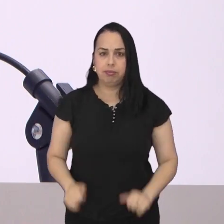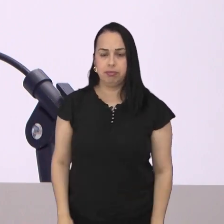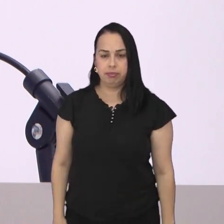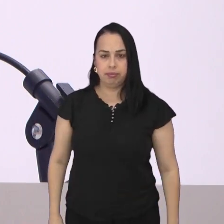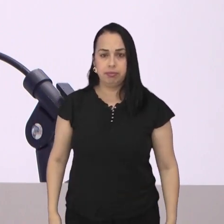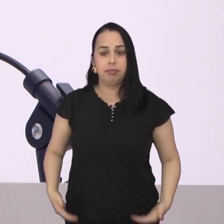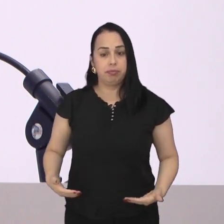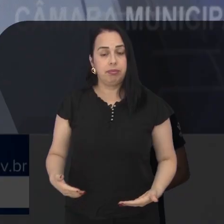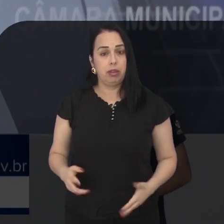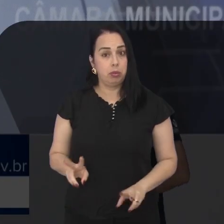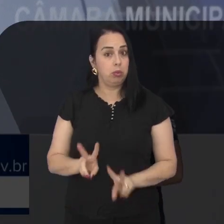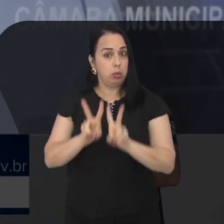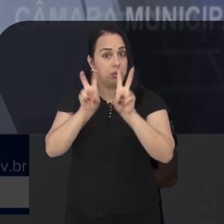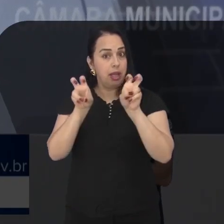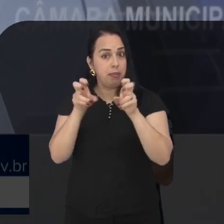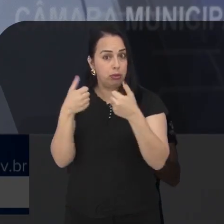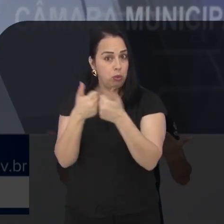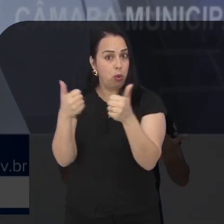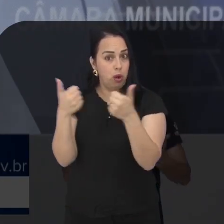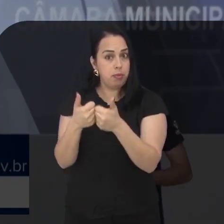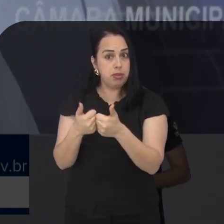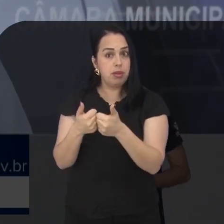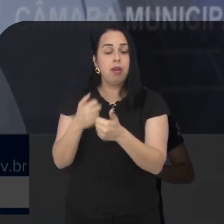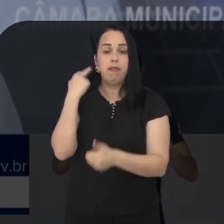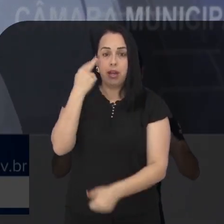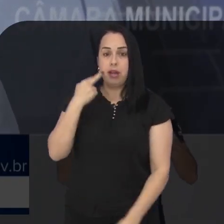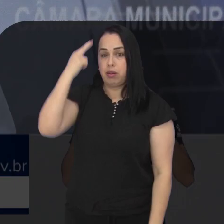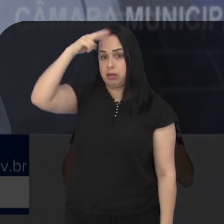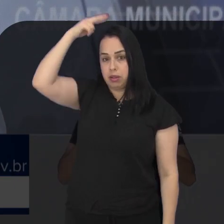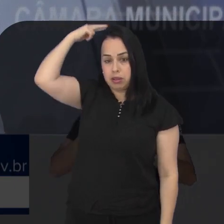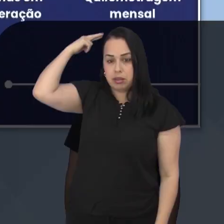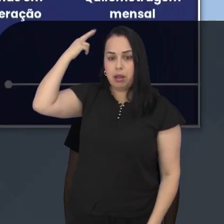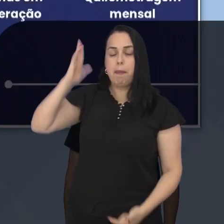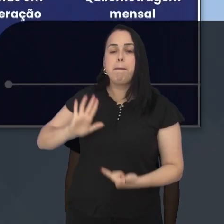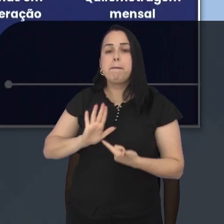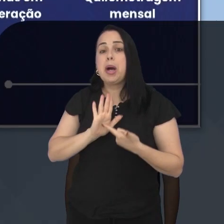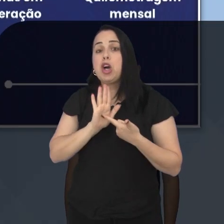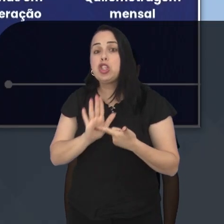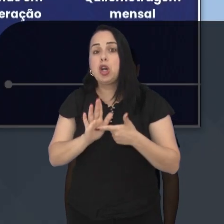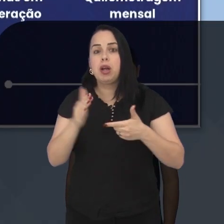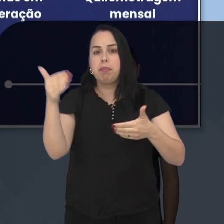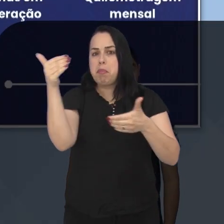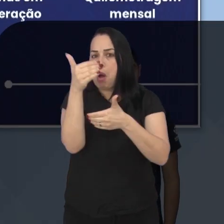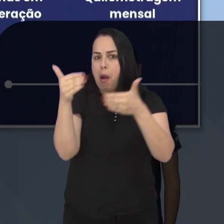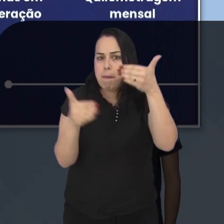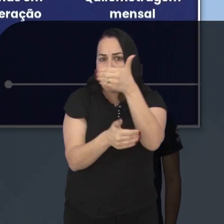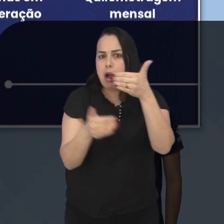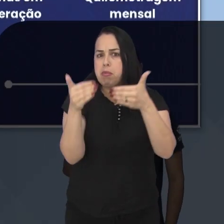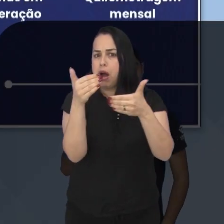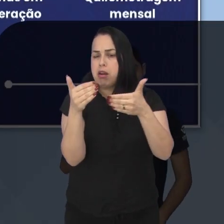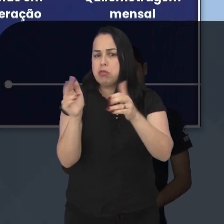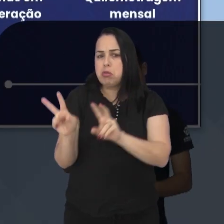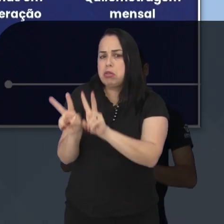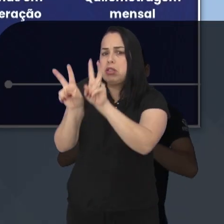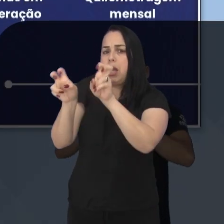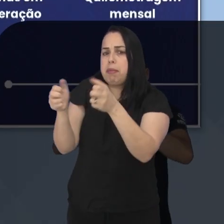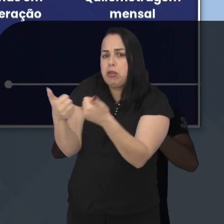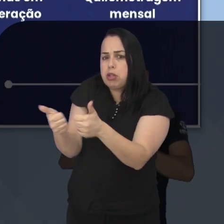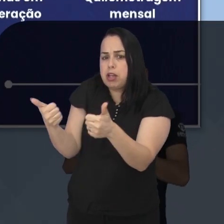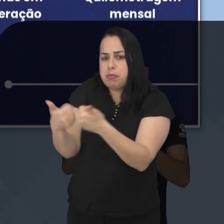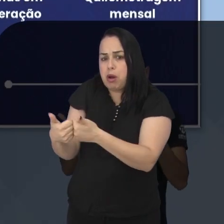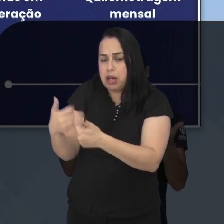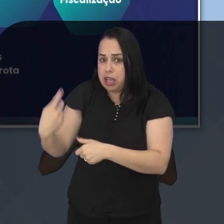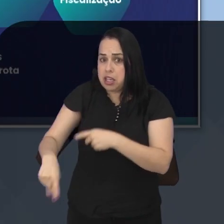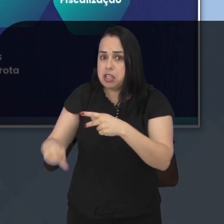prejudicar a população. Ainda no tema, o vereador Robertinho da Padaria fez uma apresentação sobre a situação atual do